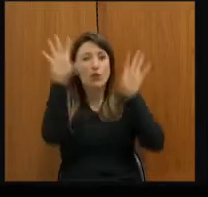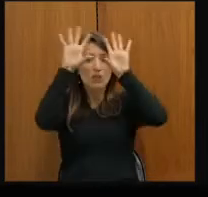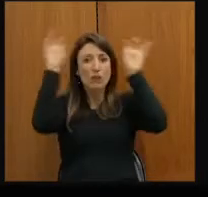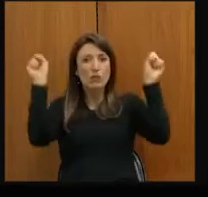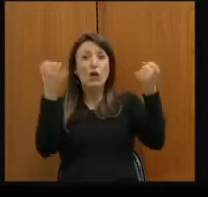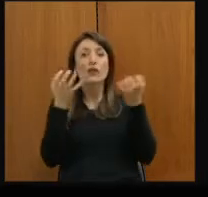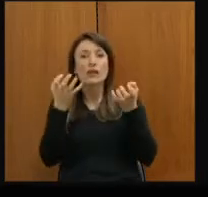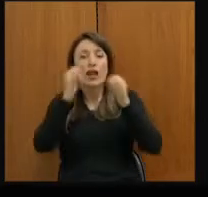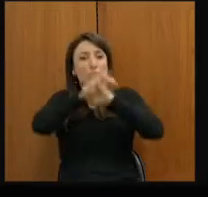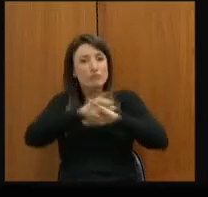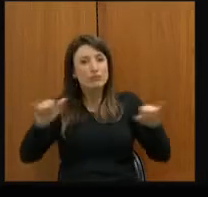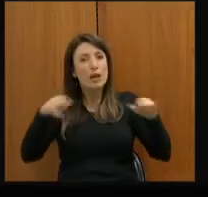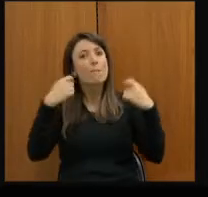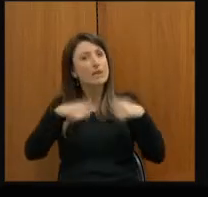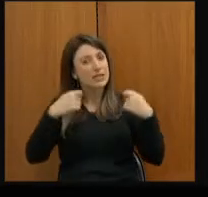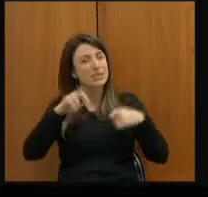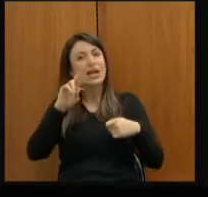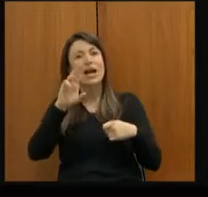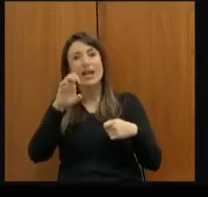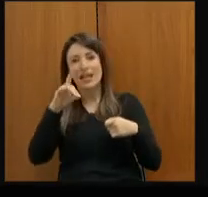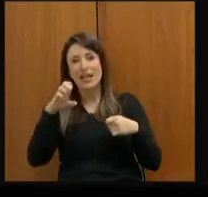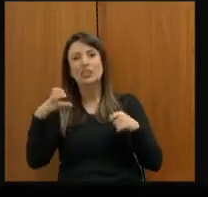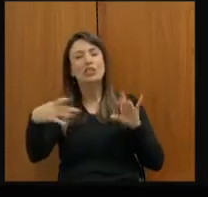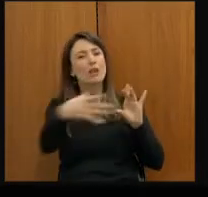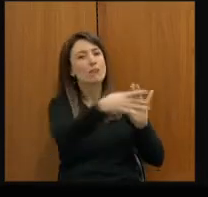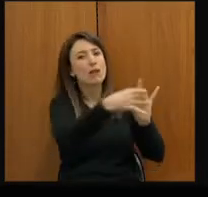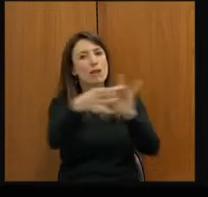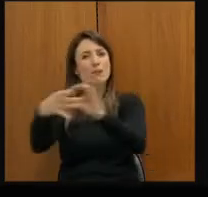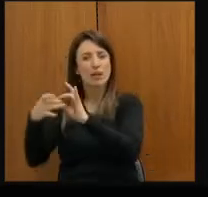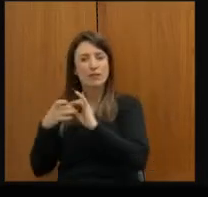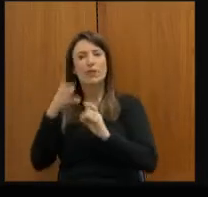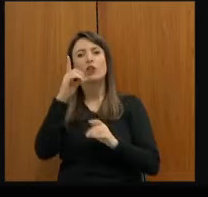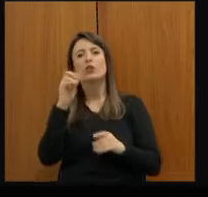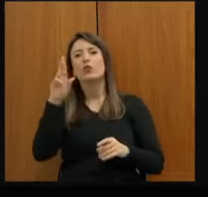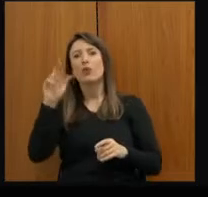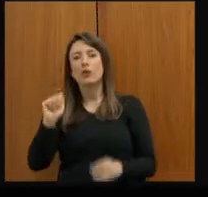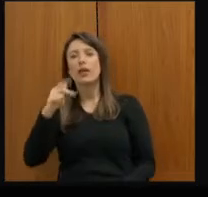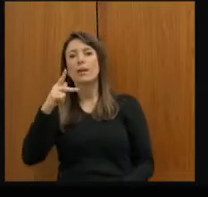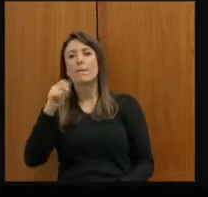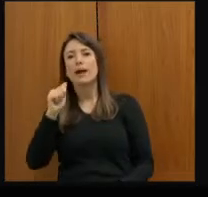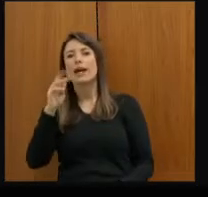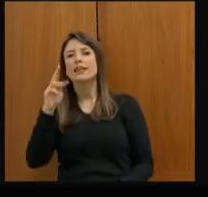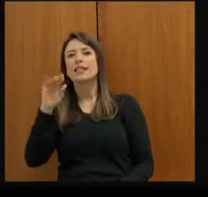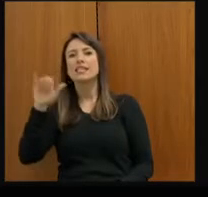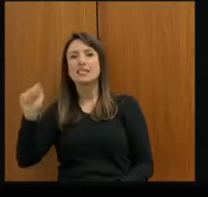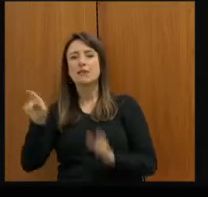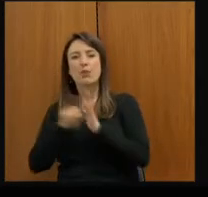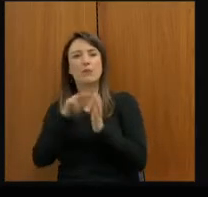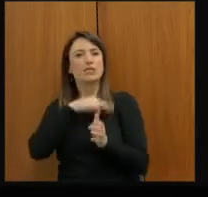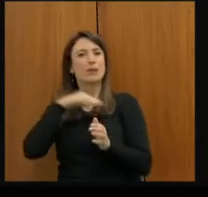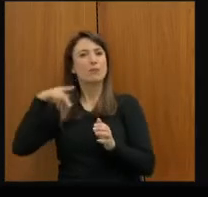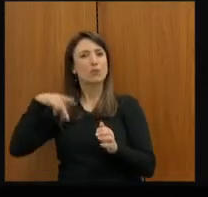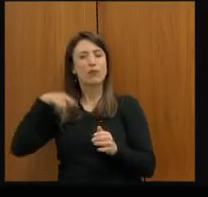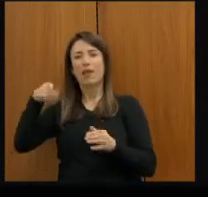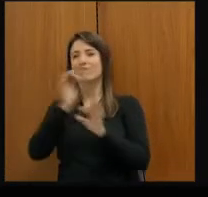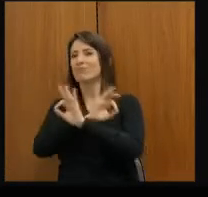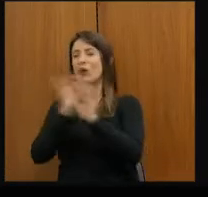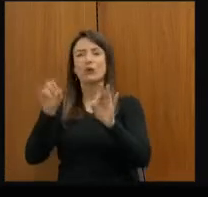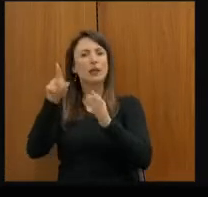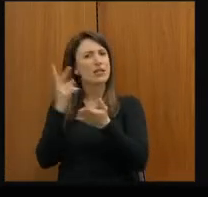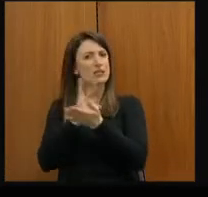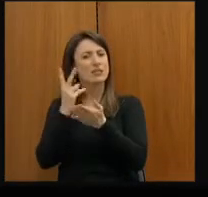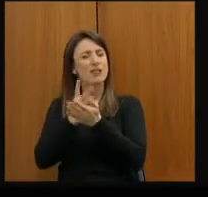essa rede Doutora Patrícia é uma grande parceira Doutora Patrícia né do do Ministério Público a polícia